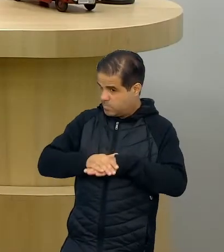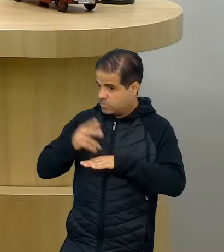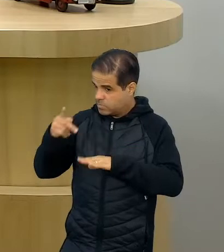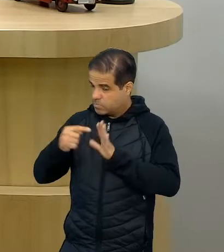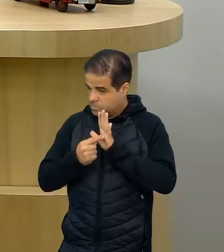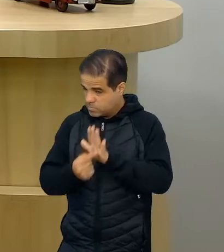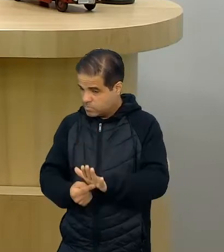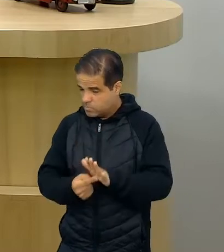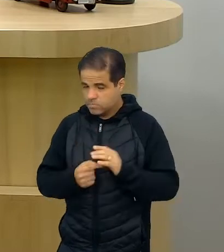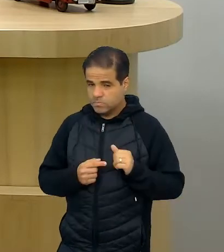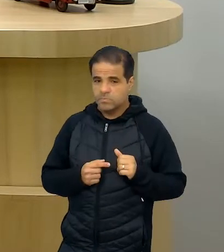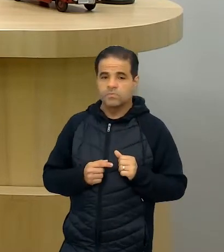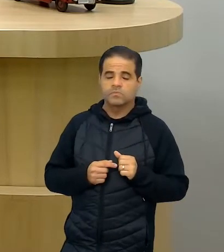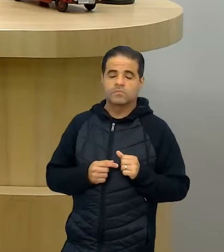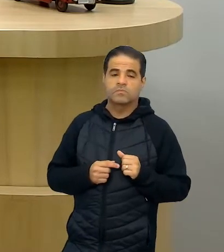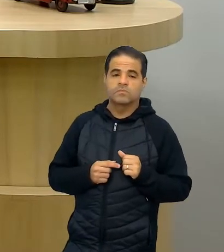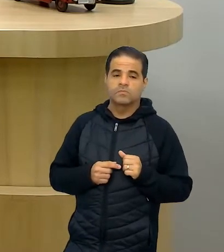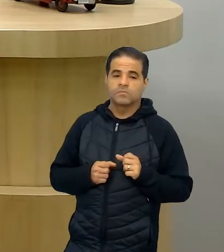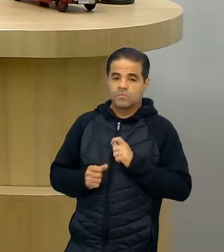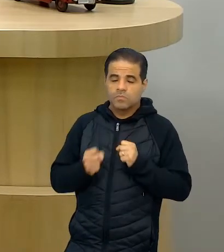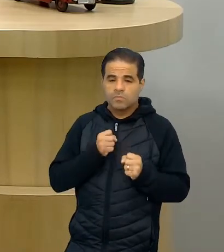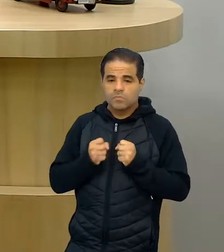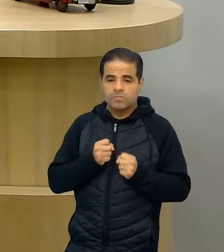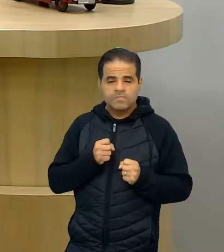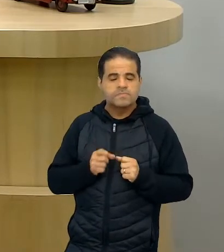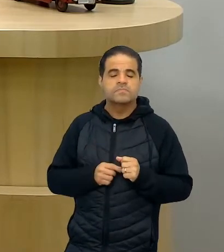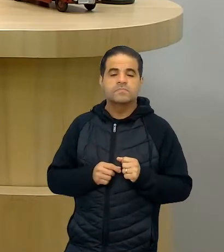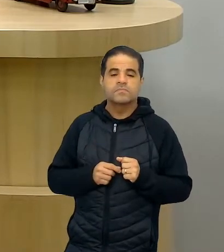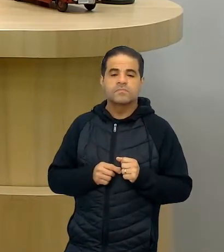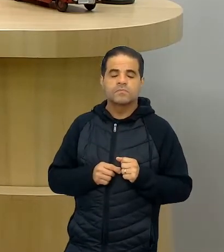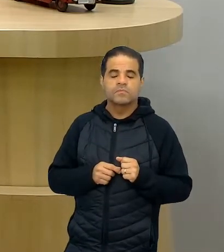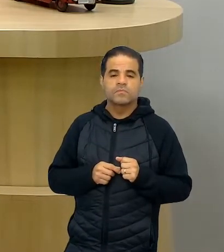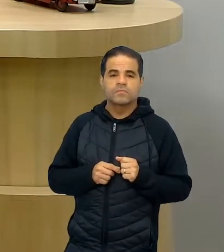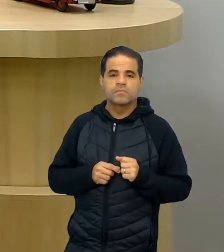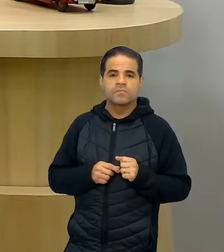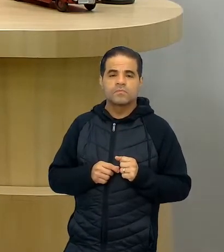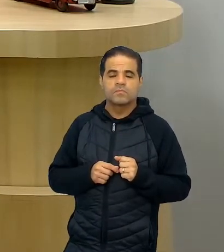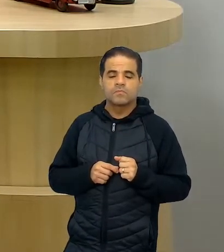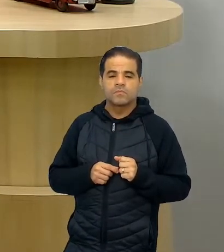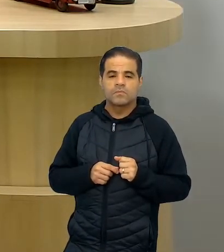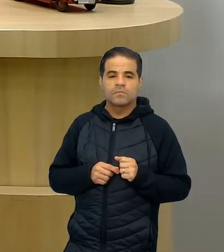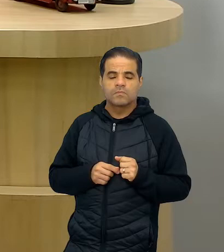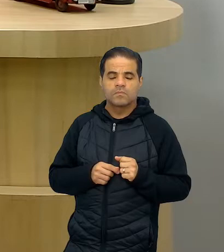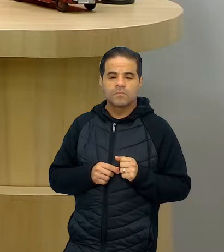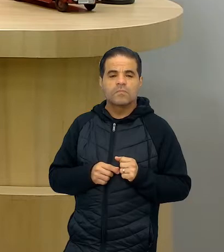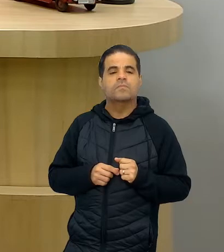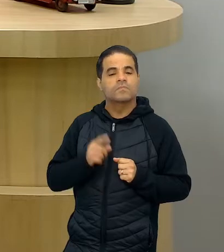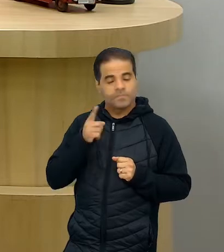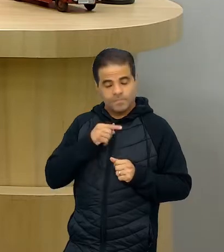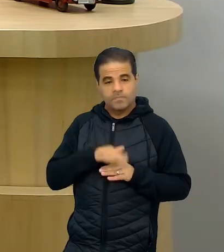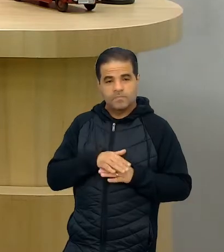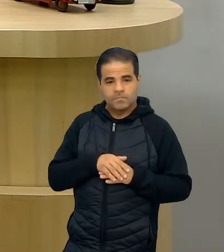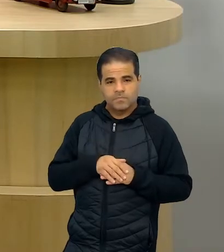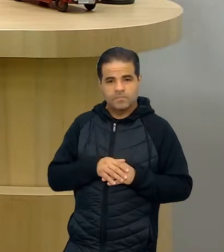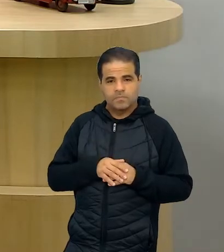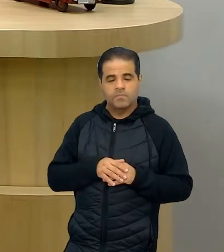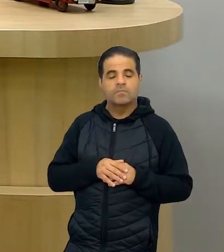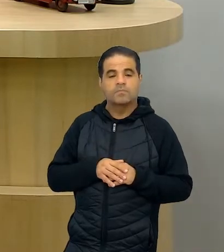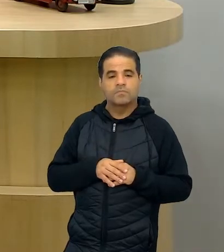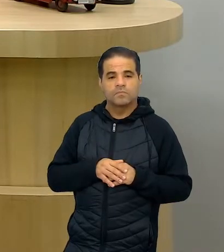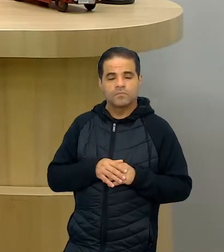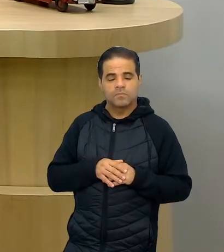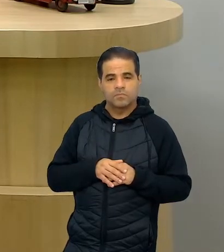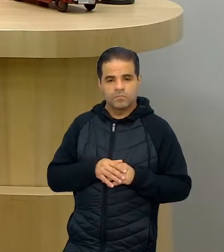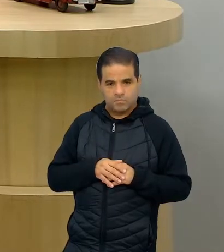você vai me entrevistar. Olha, Vai, você é apresentadora agora e eu sou a convidada. gostei. Eu sou